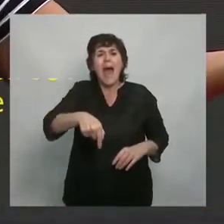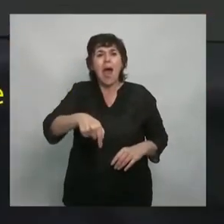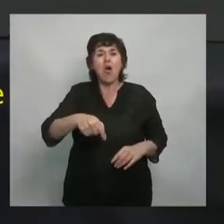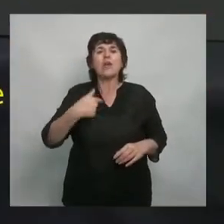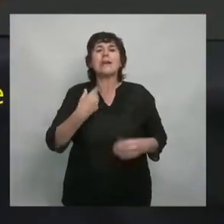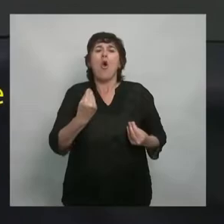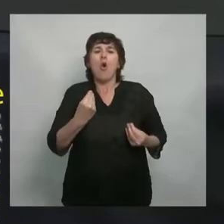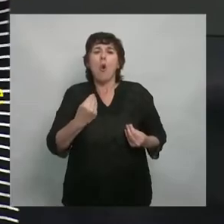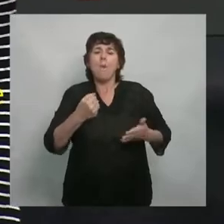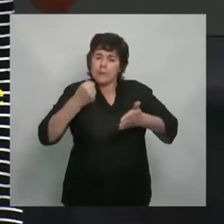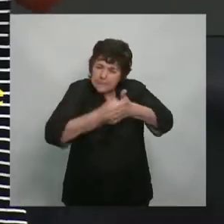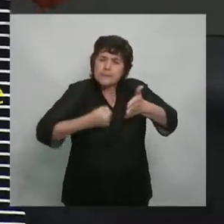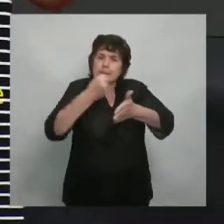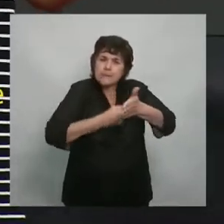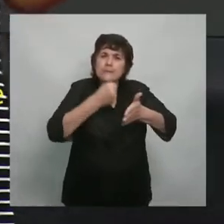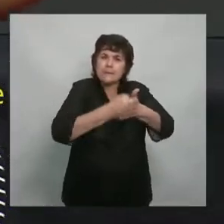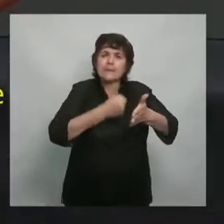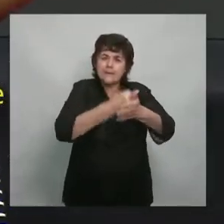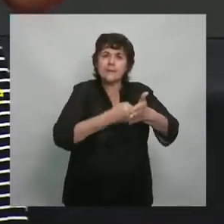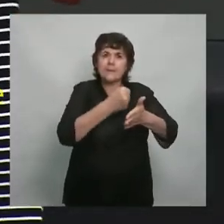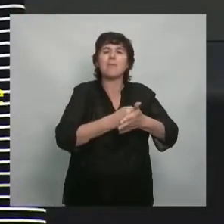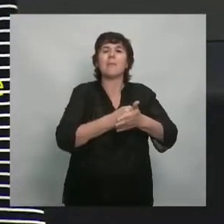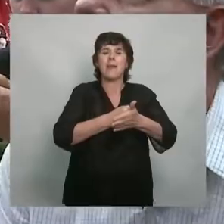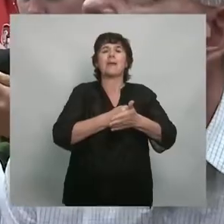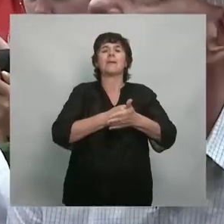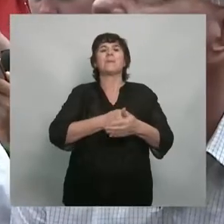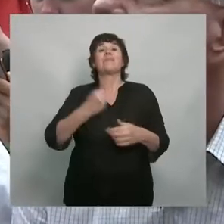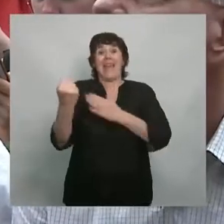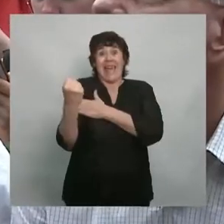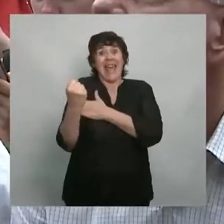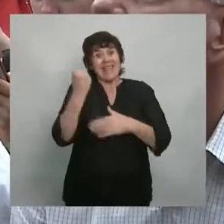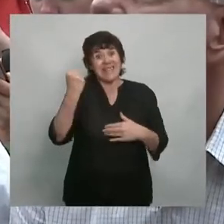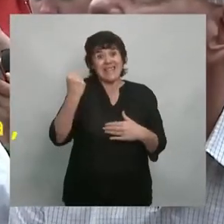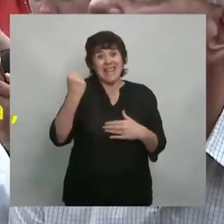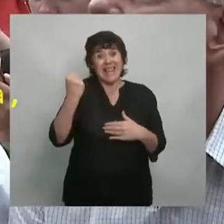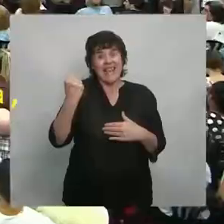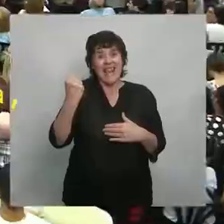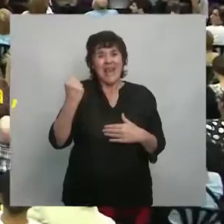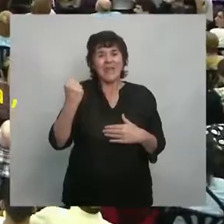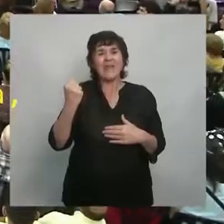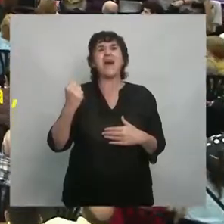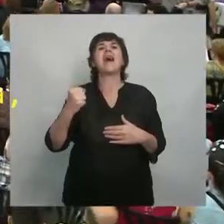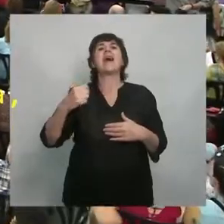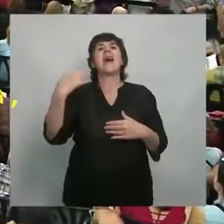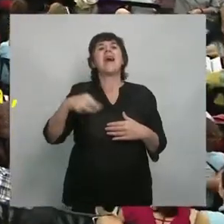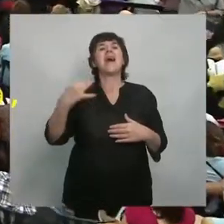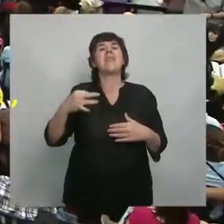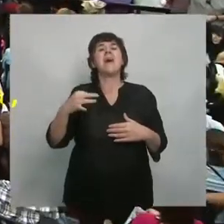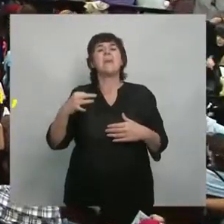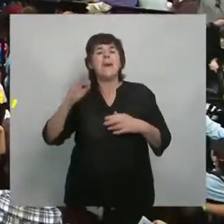existência, que as esquerdas e o campo progressista quer rever, caminhar e retomar a